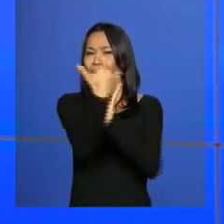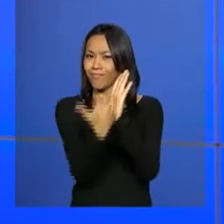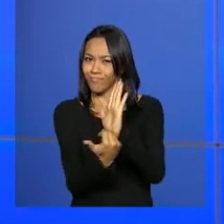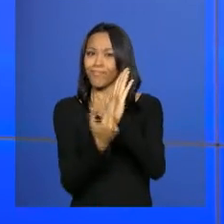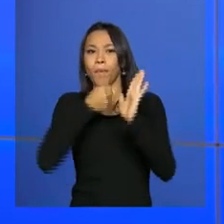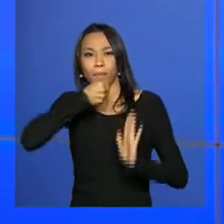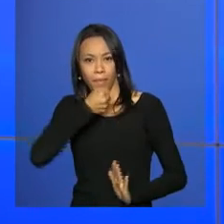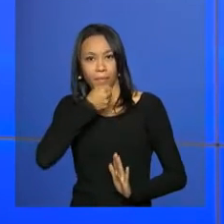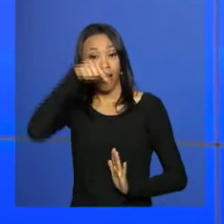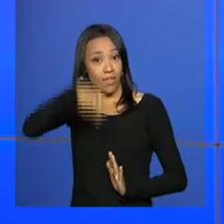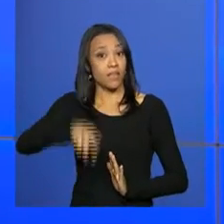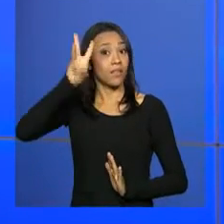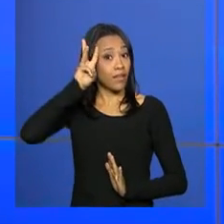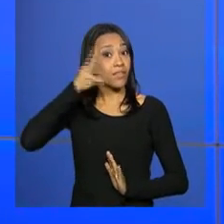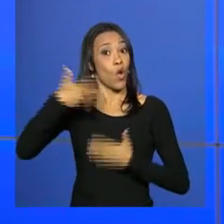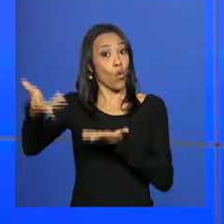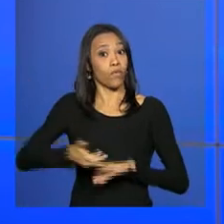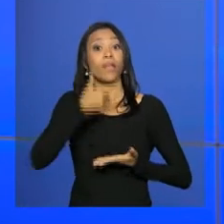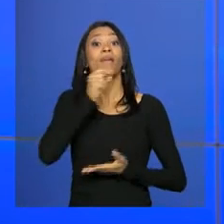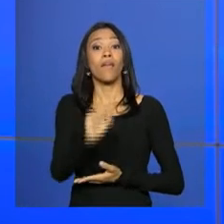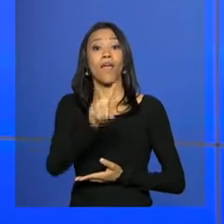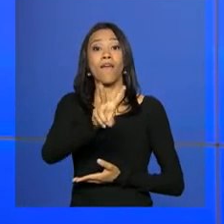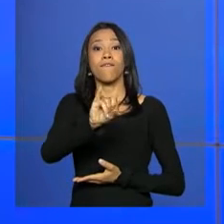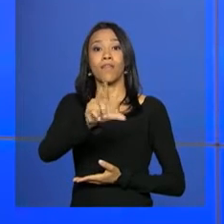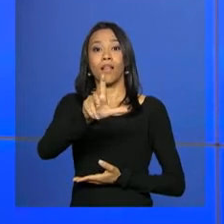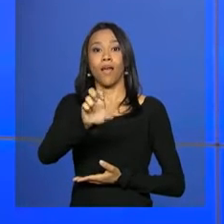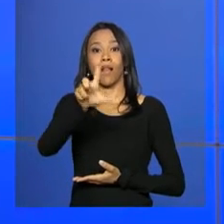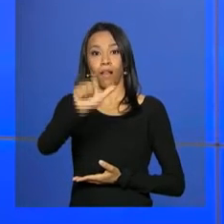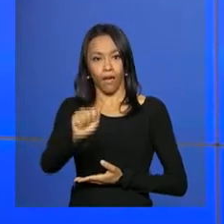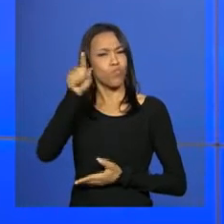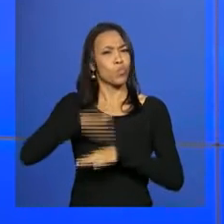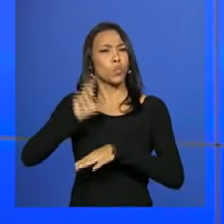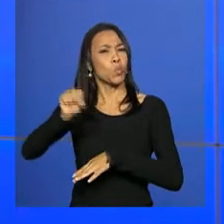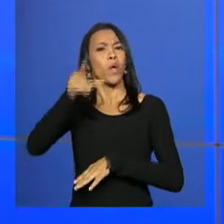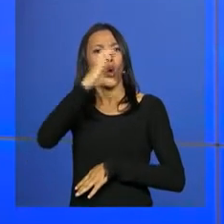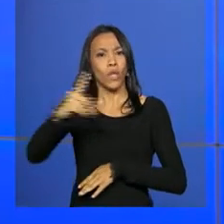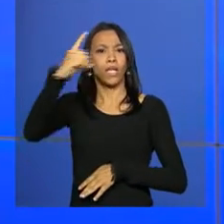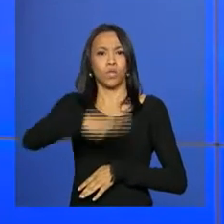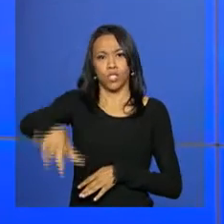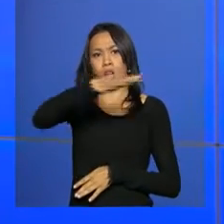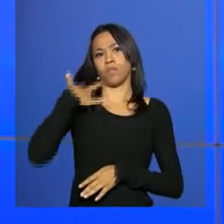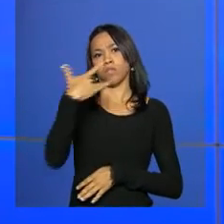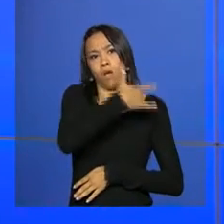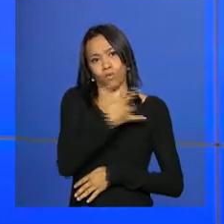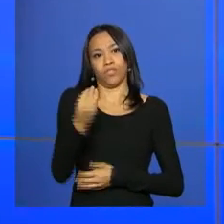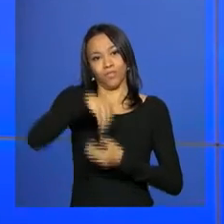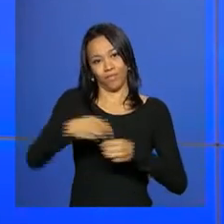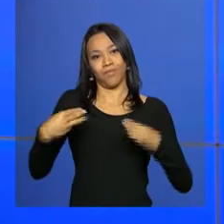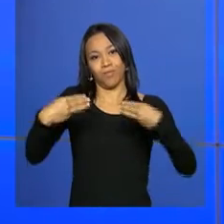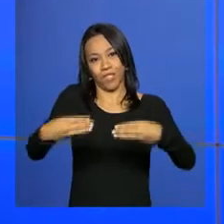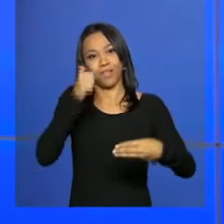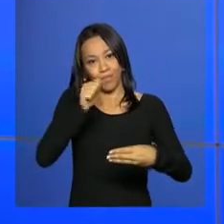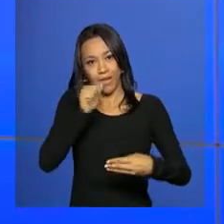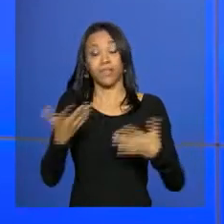entrevista nesta terça-feira convidada será hester vilela coordenadora geral de saúde das mulheres do ministério da saúde